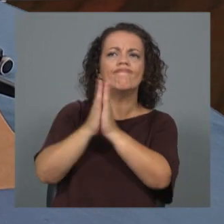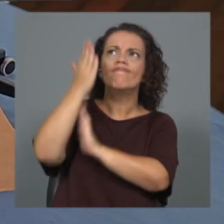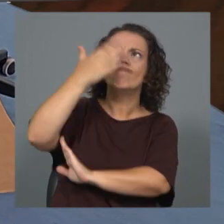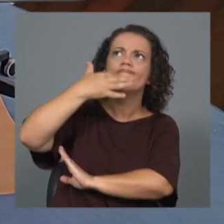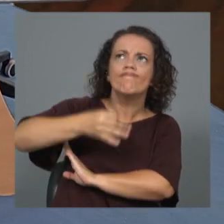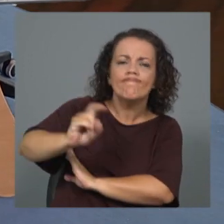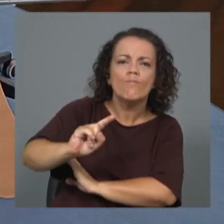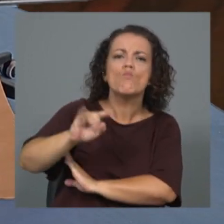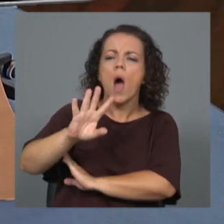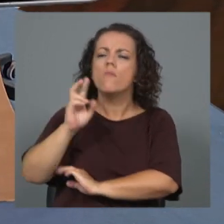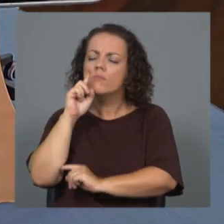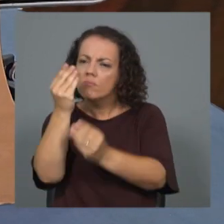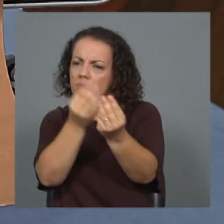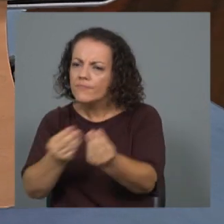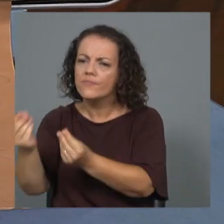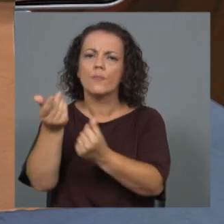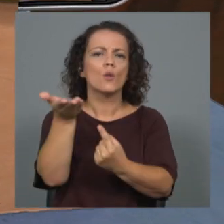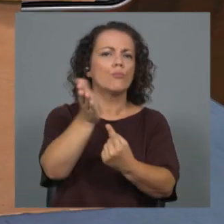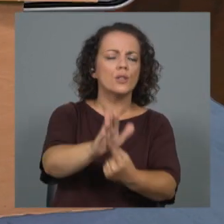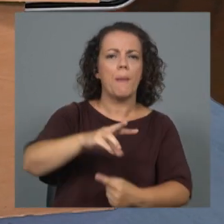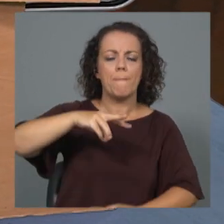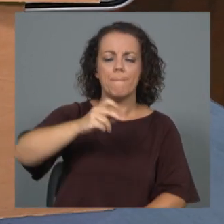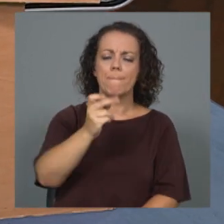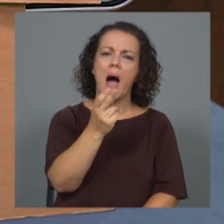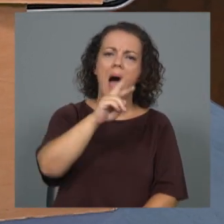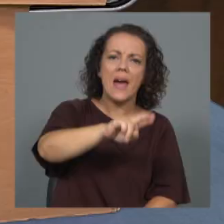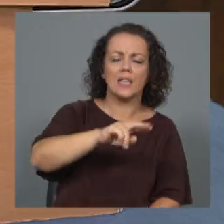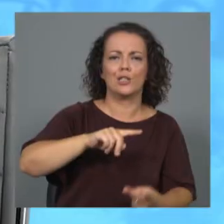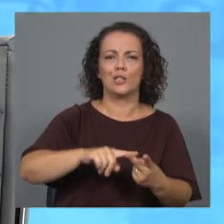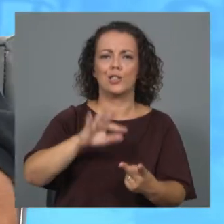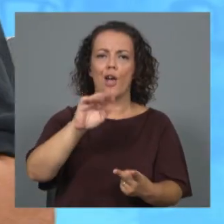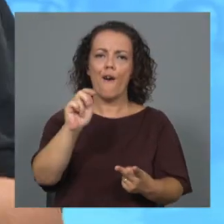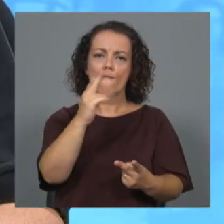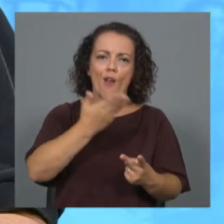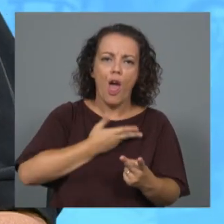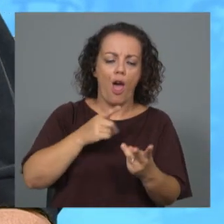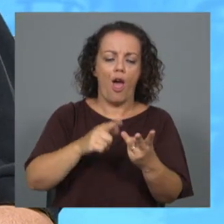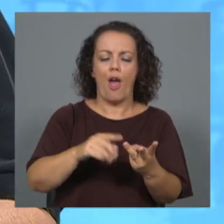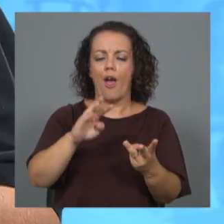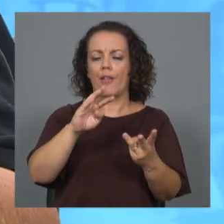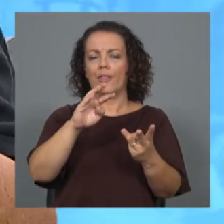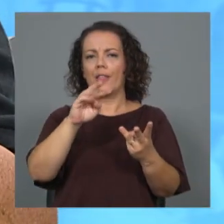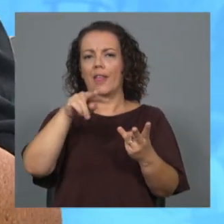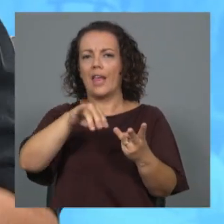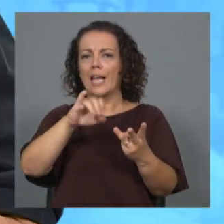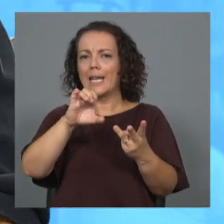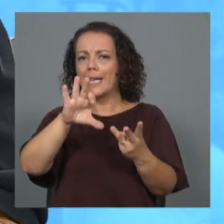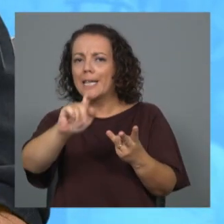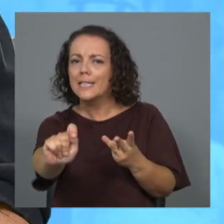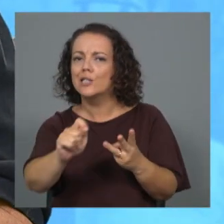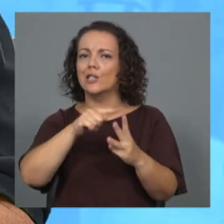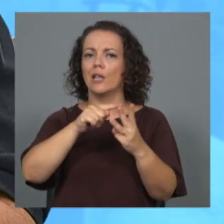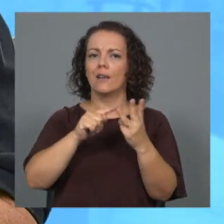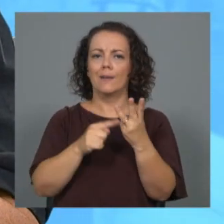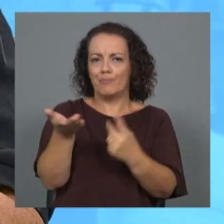suspeita, desde os famosos Marx, Freud e Nietzsche, até aos atuais. Nós temos